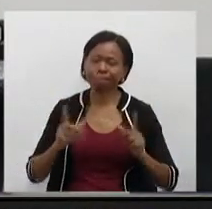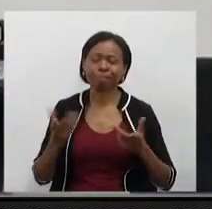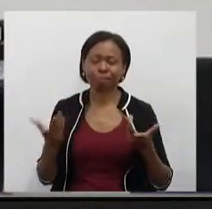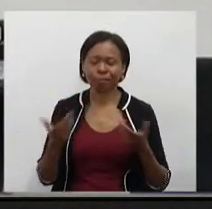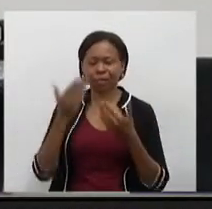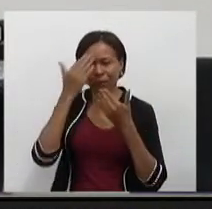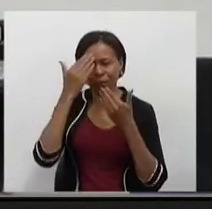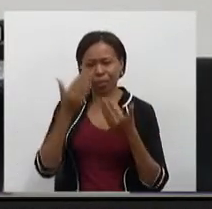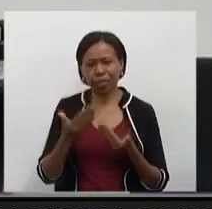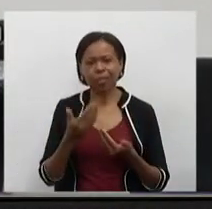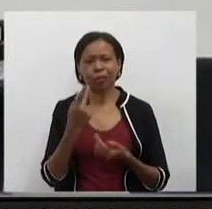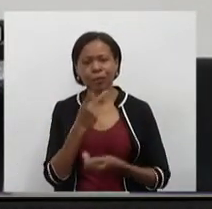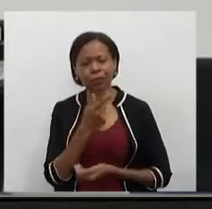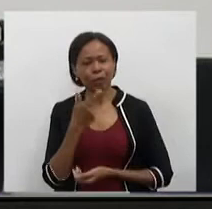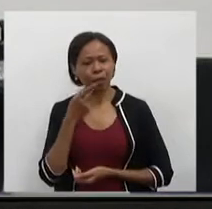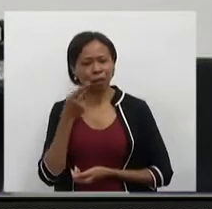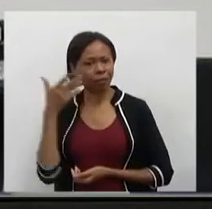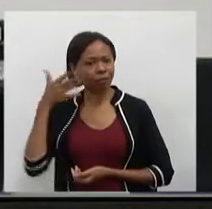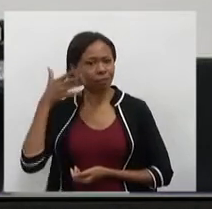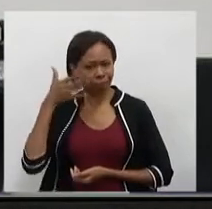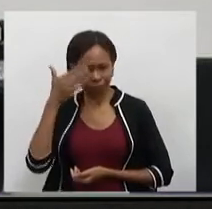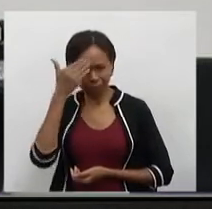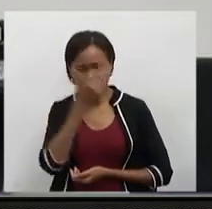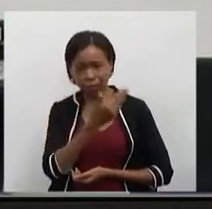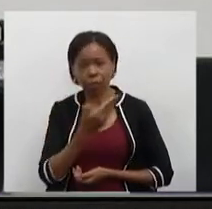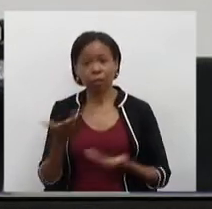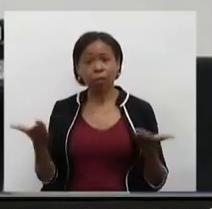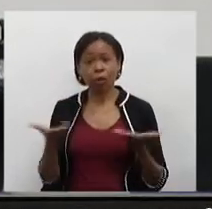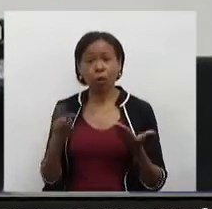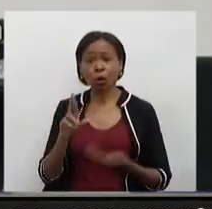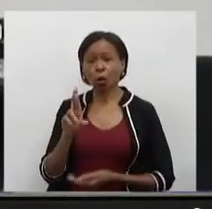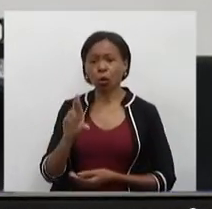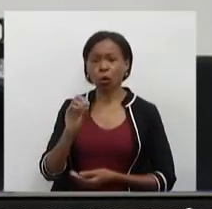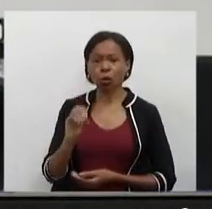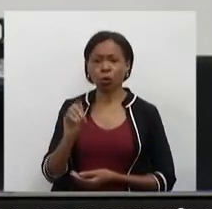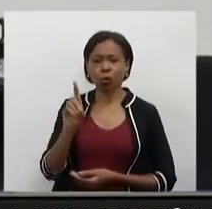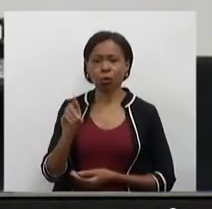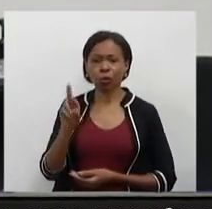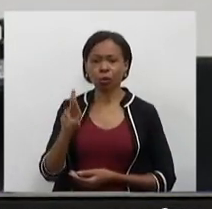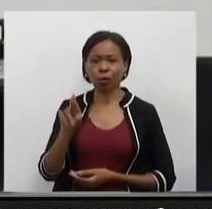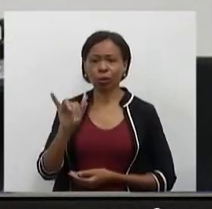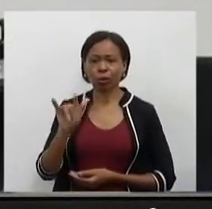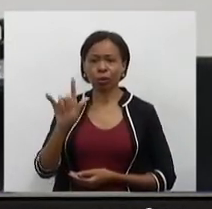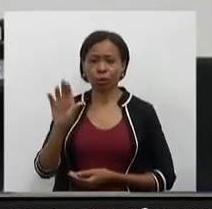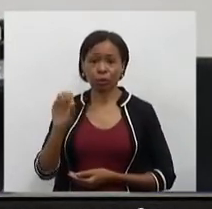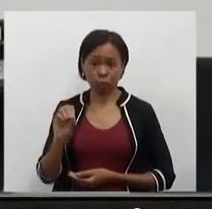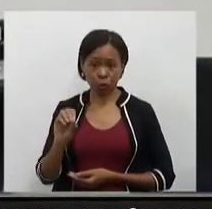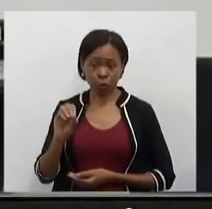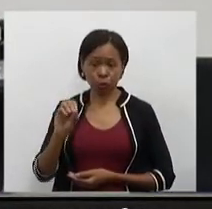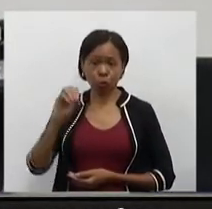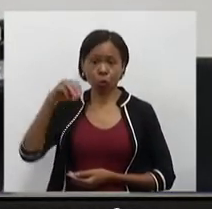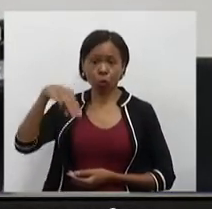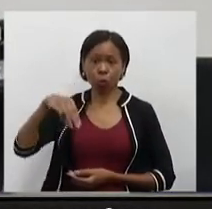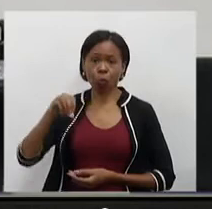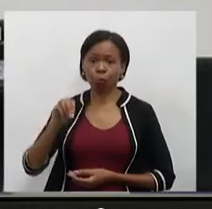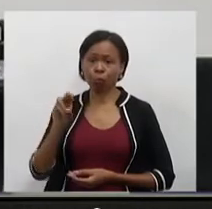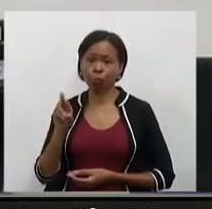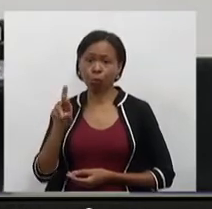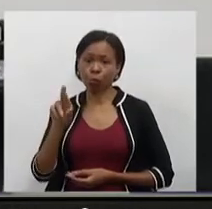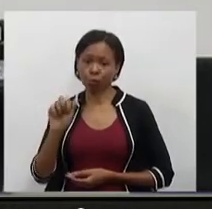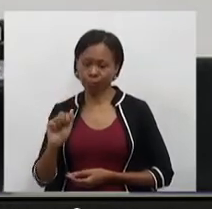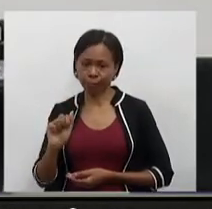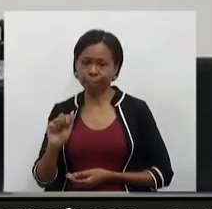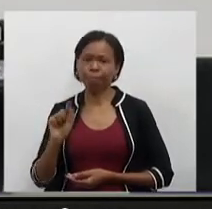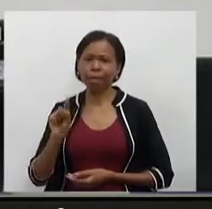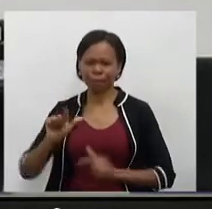Agradecemos, Tânia, a sua fala, muito obrigado. Passar aqui para o Rodrigo Moura, que ele também é ativista das doenças raras